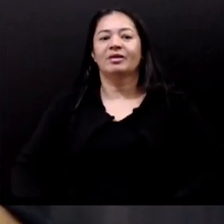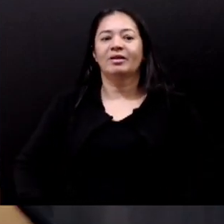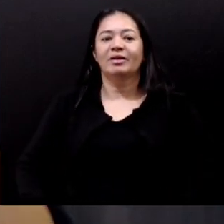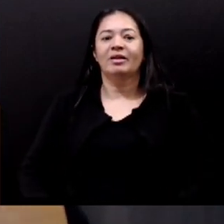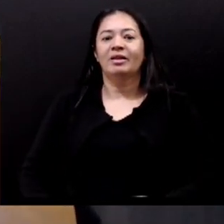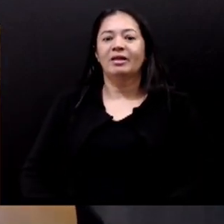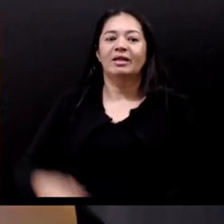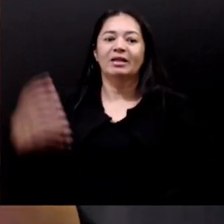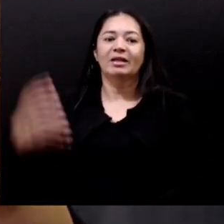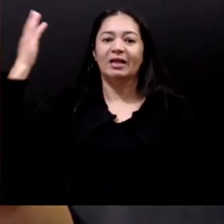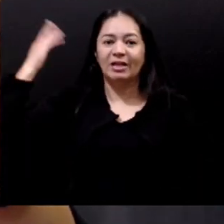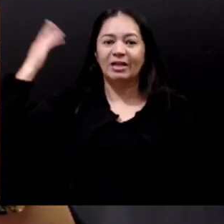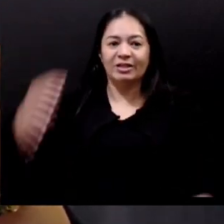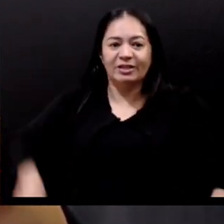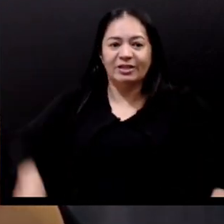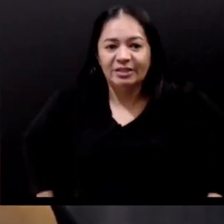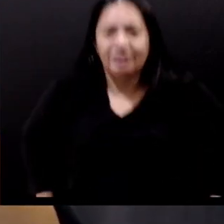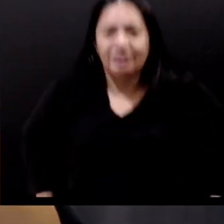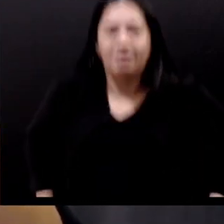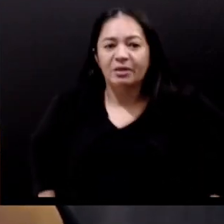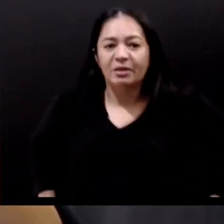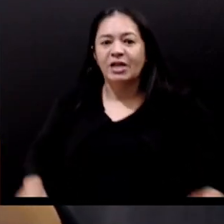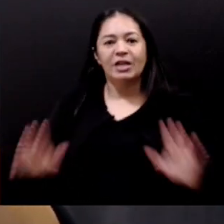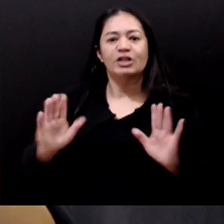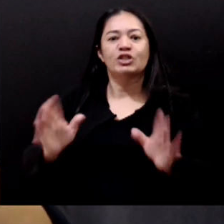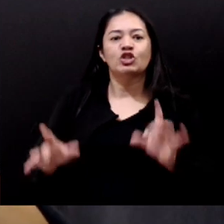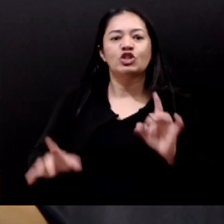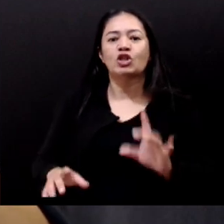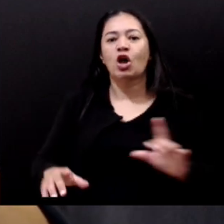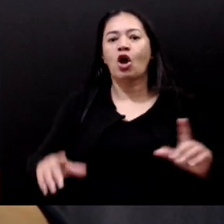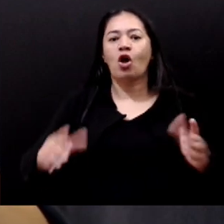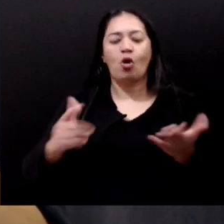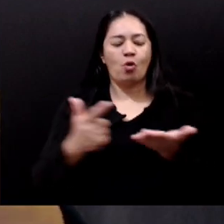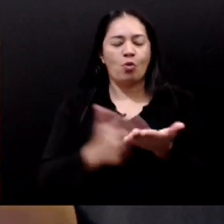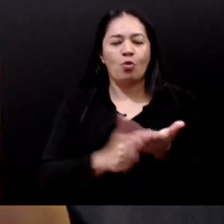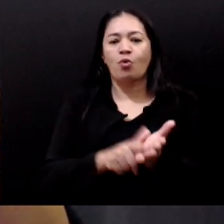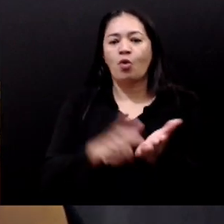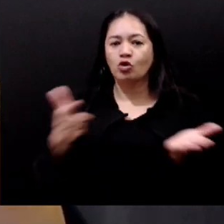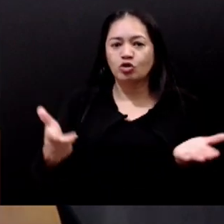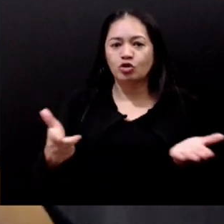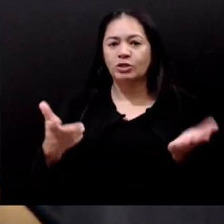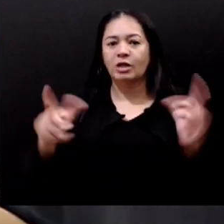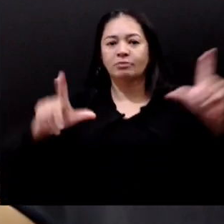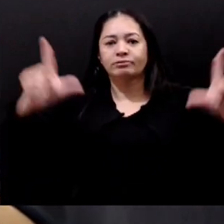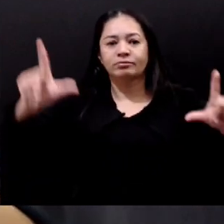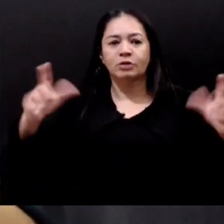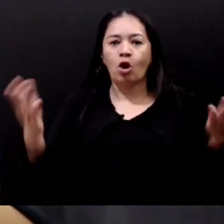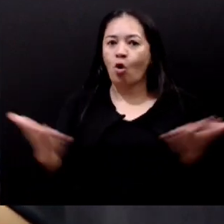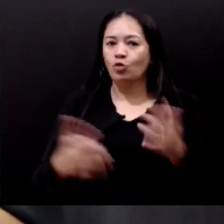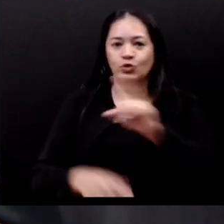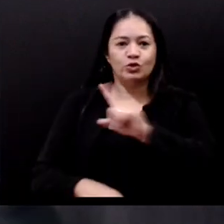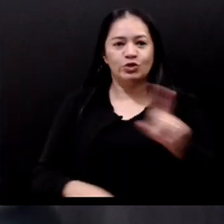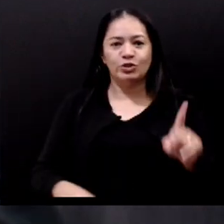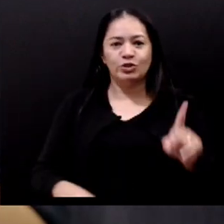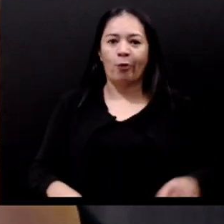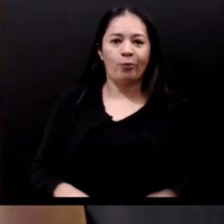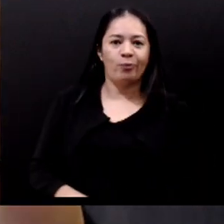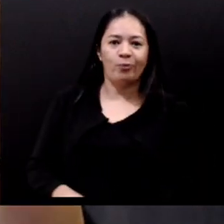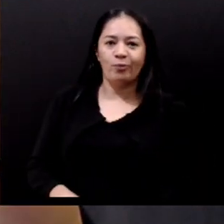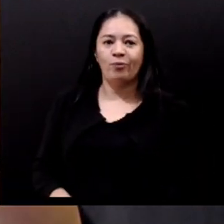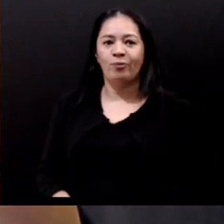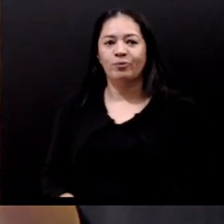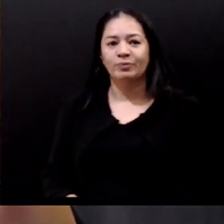mídia impressa, Uhum. né, Uhum. a É, televisão e tudo exatamente. mais. Hoje em dia, não. Não. Hoje em dia, isso daí vai